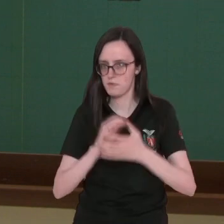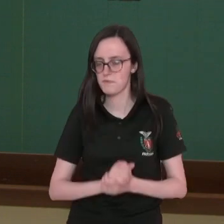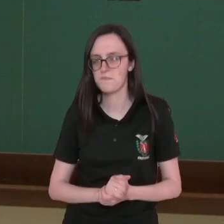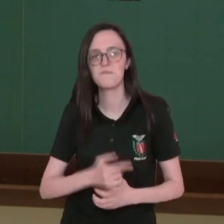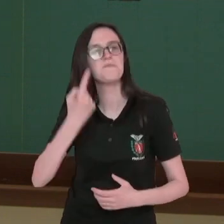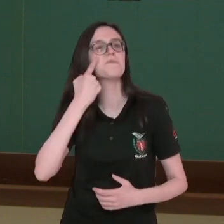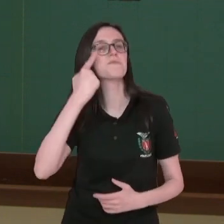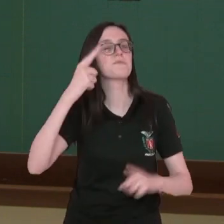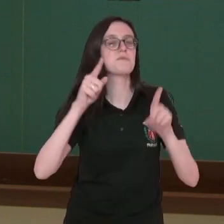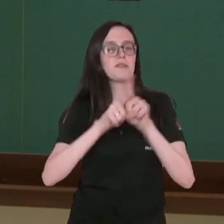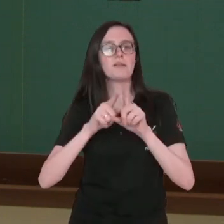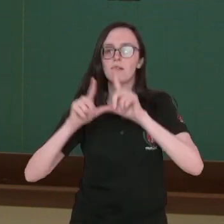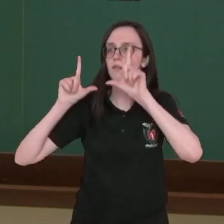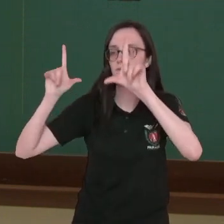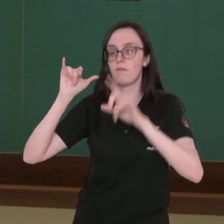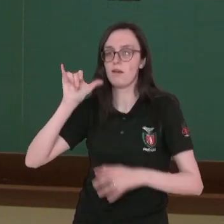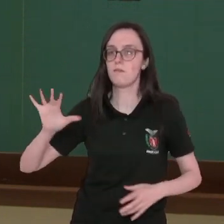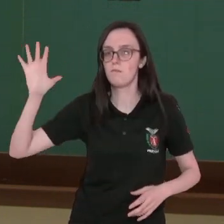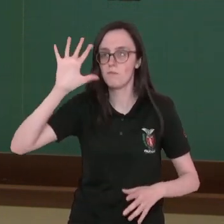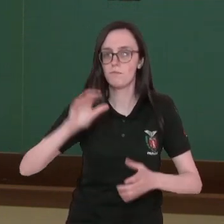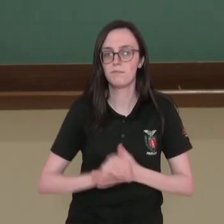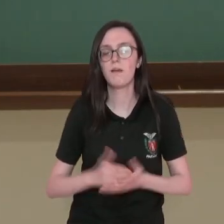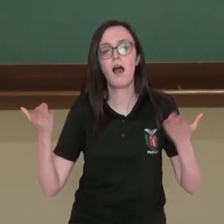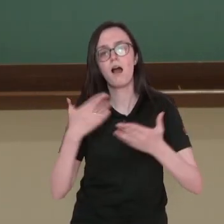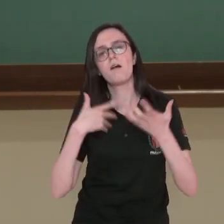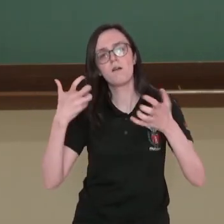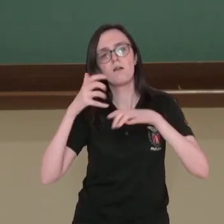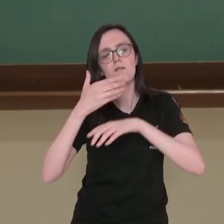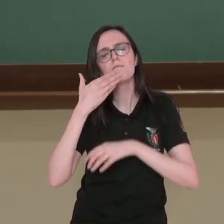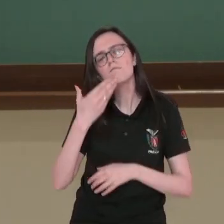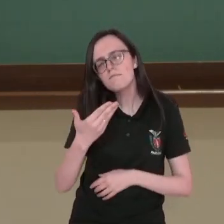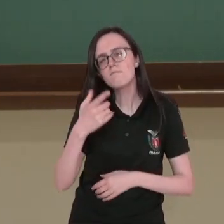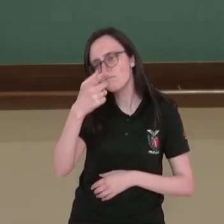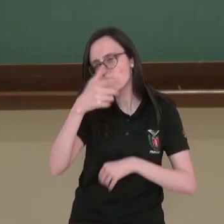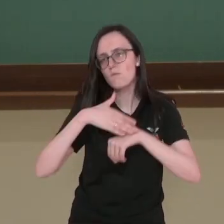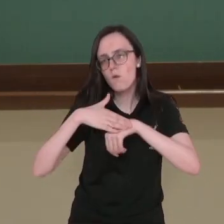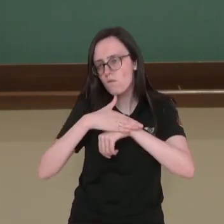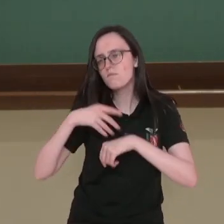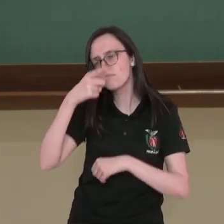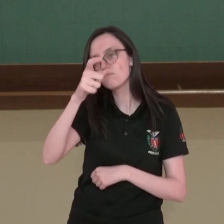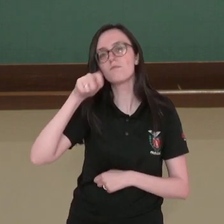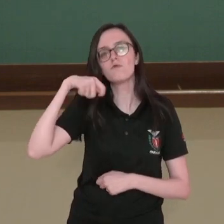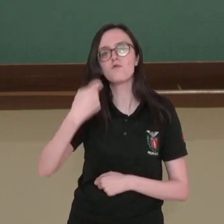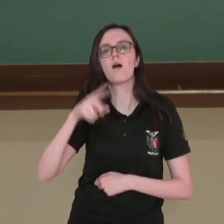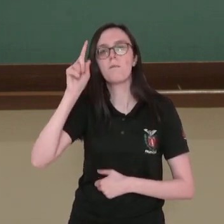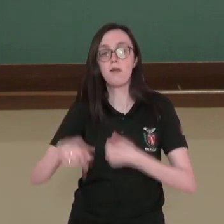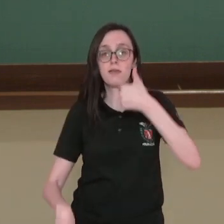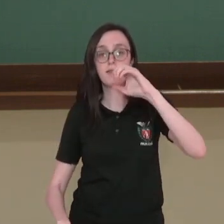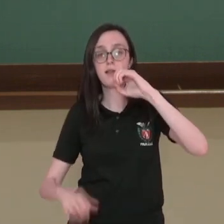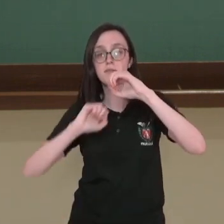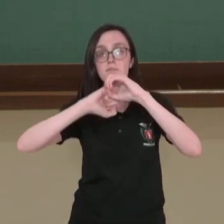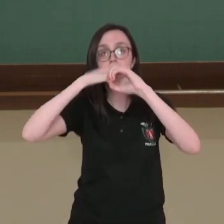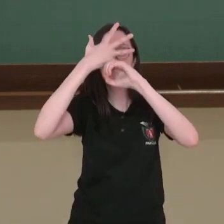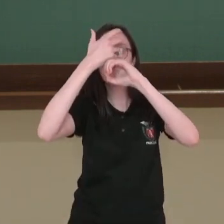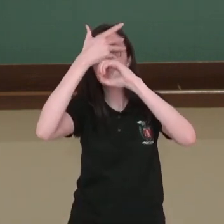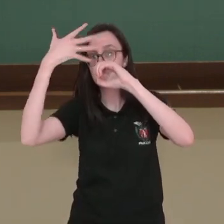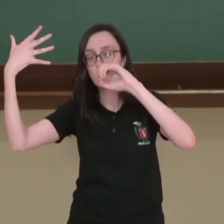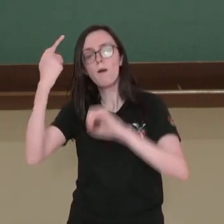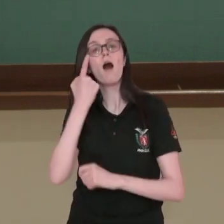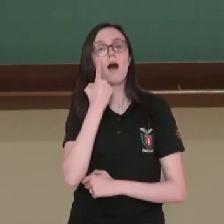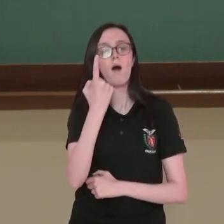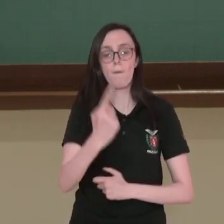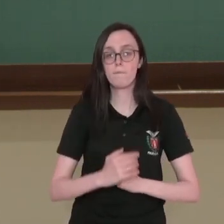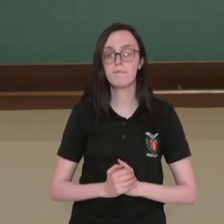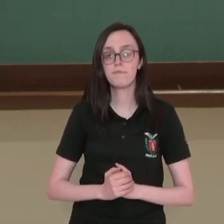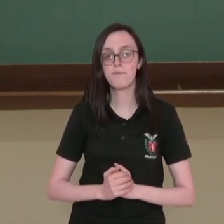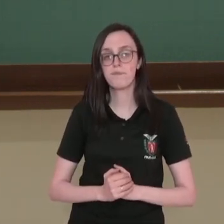estudante, olhe bem essa figura. E agora eu quero falar para você um pouquinho da notação científica. Como eu já mencionei, a